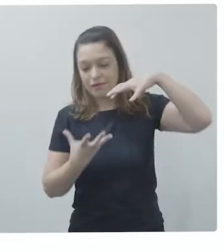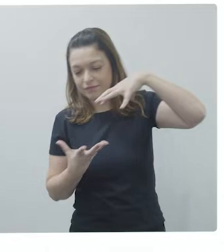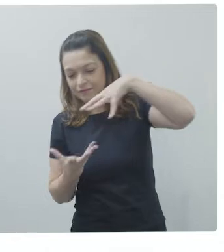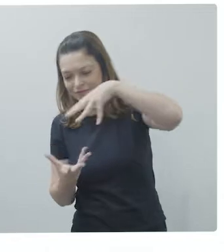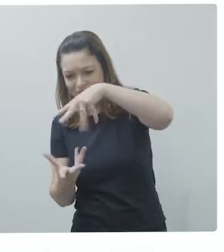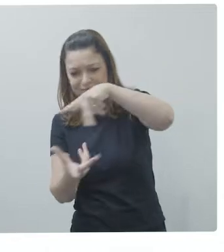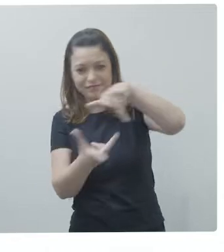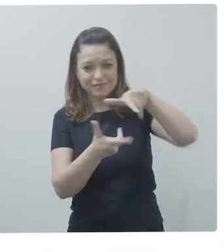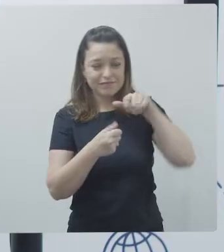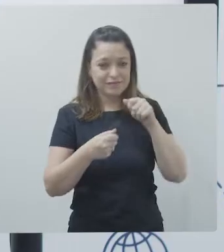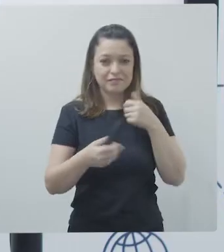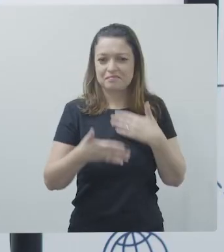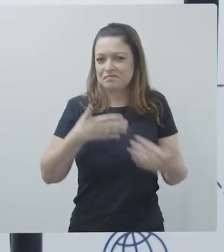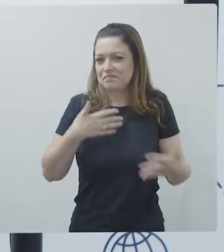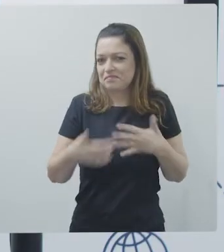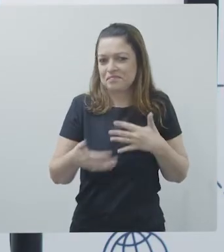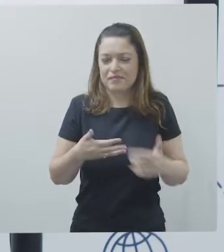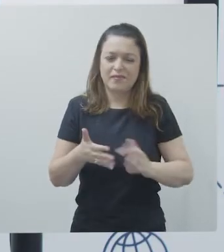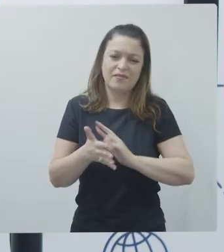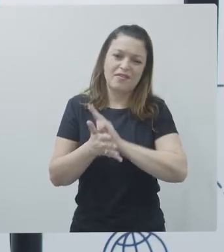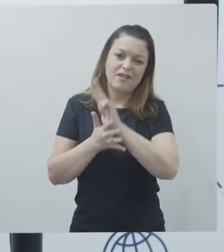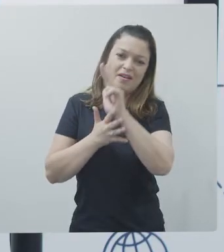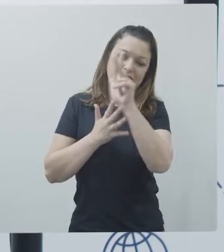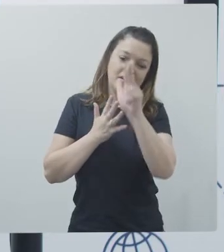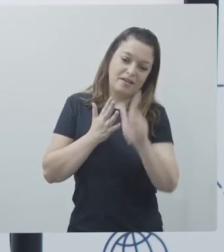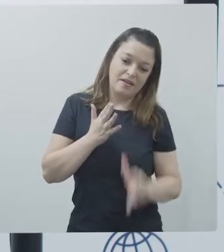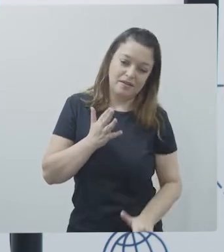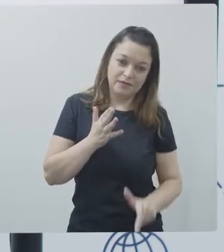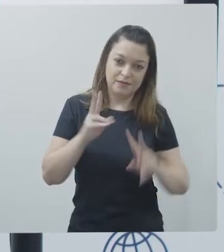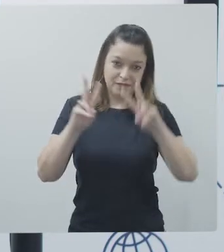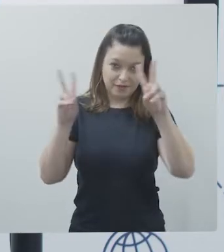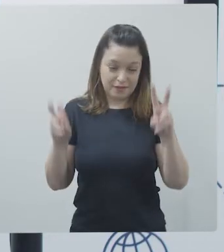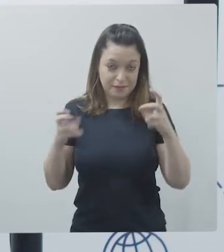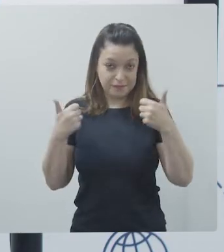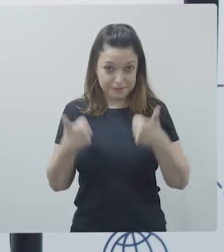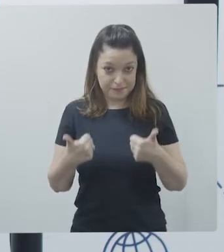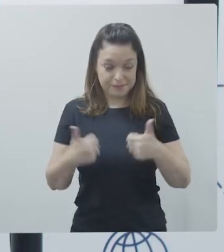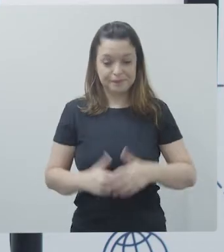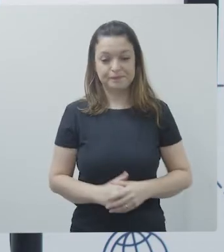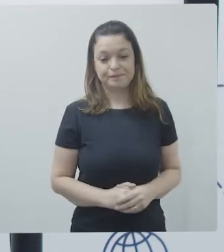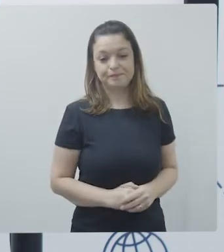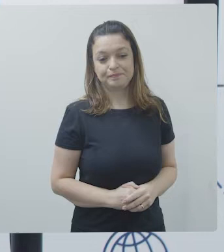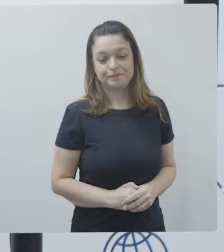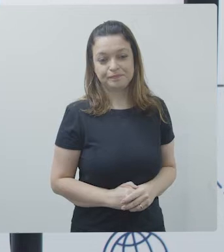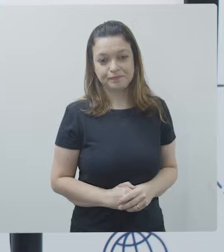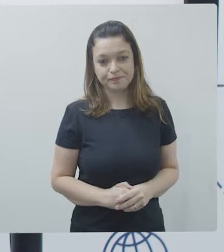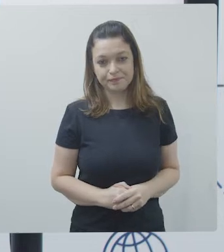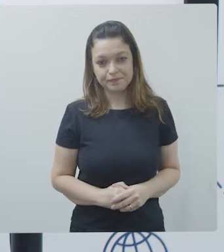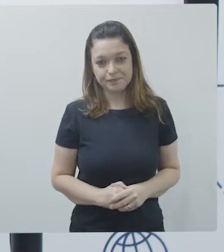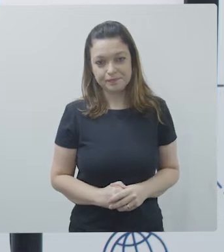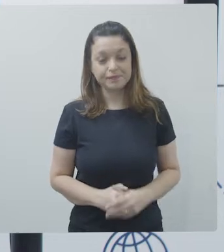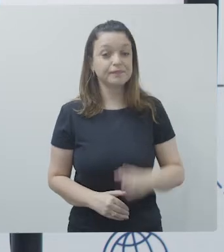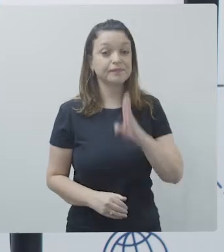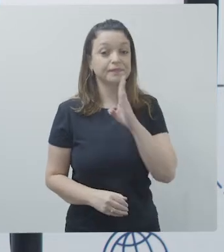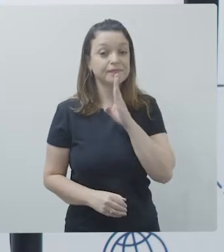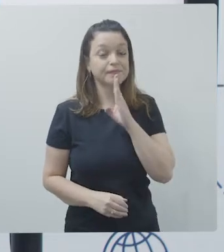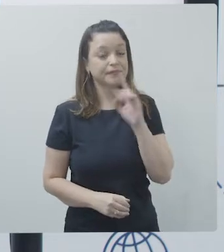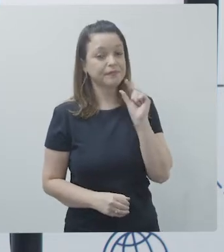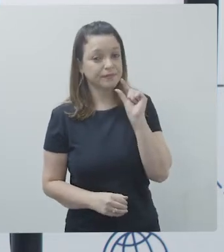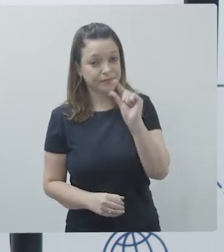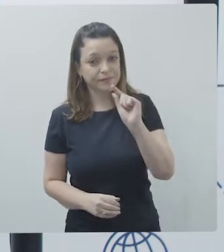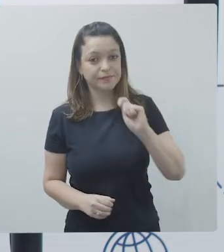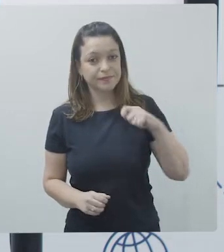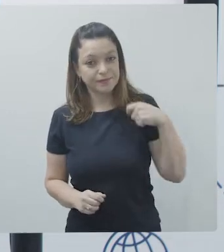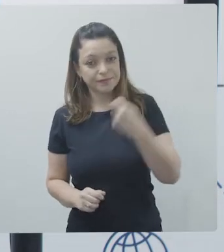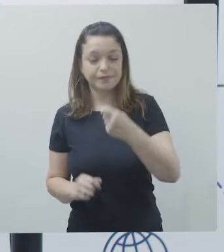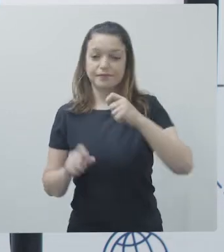falar aí de vários temas, certo? Então, nós já sabemos um pouquinho sobre